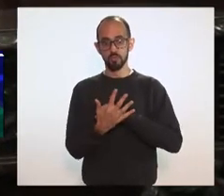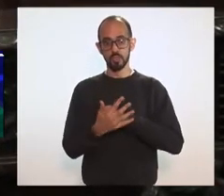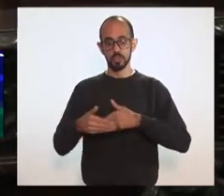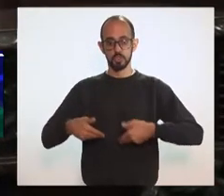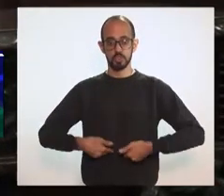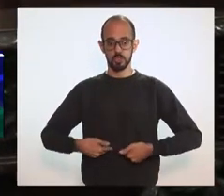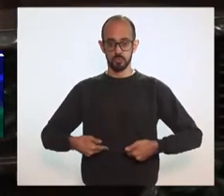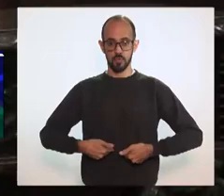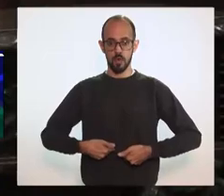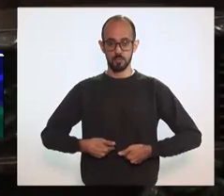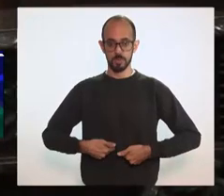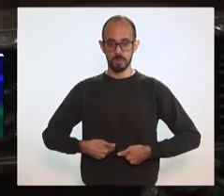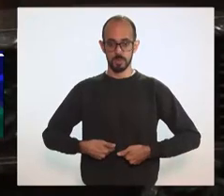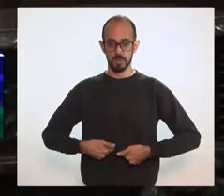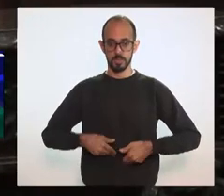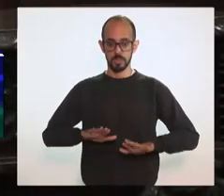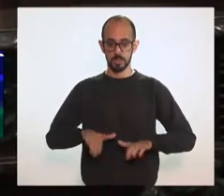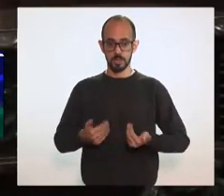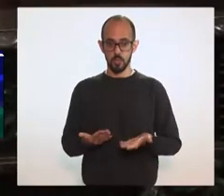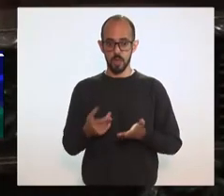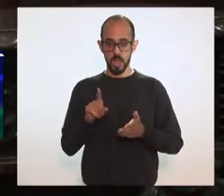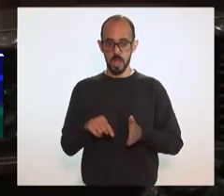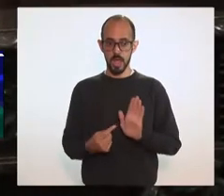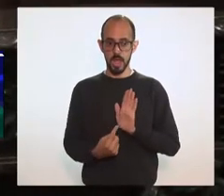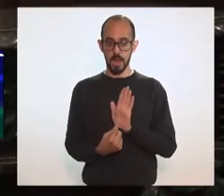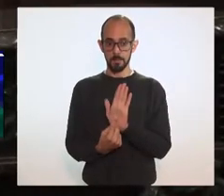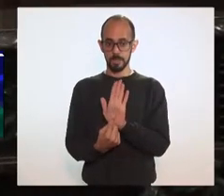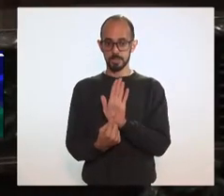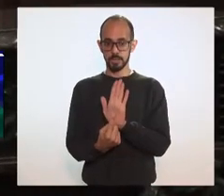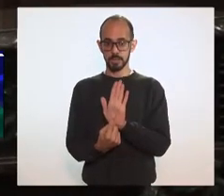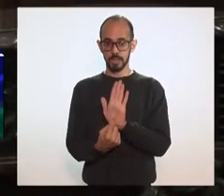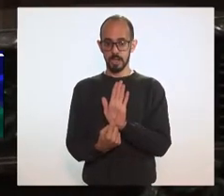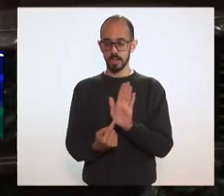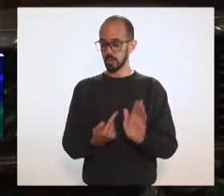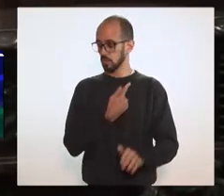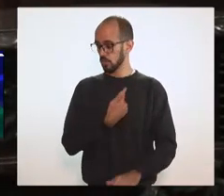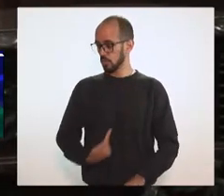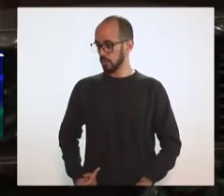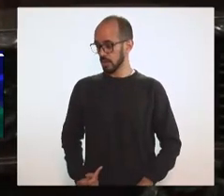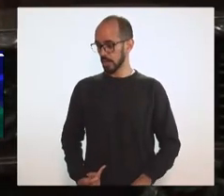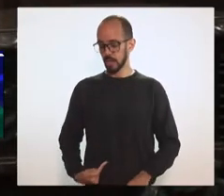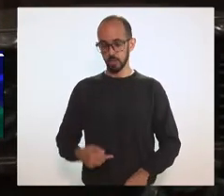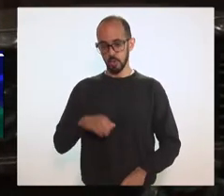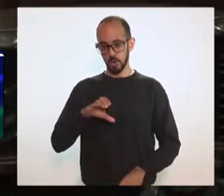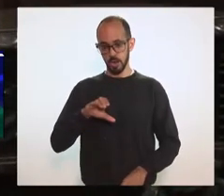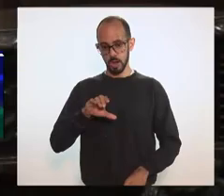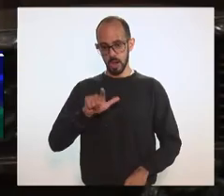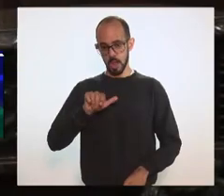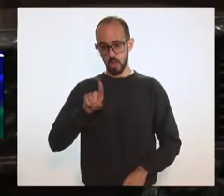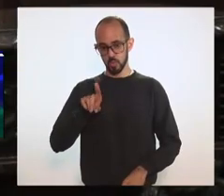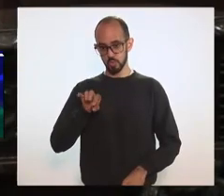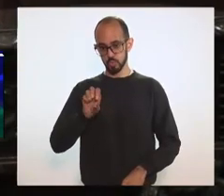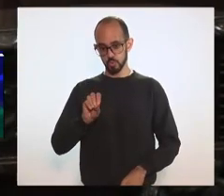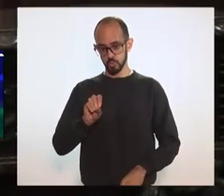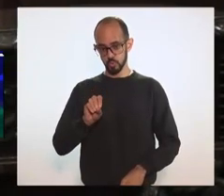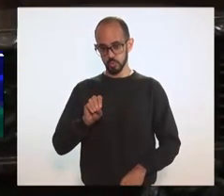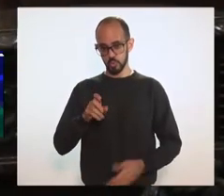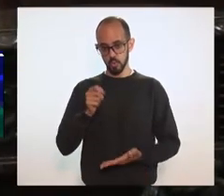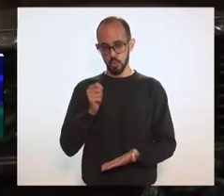senhor presidente, apresentar aqui que o governador em exercício, Cláudio Castro, comprou